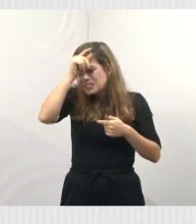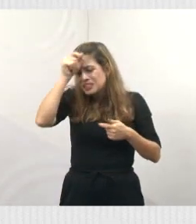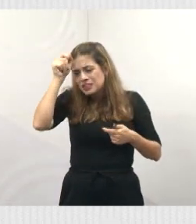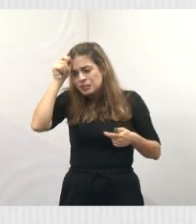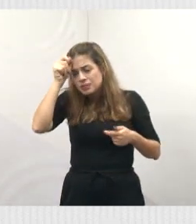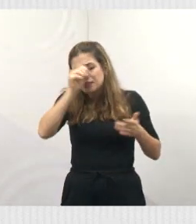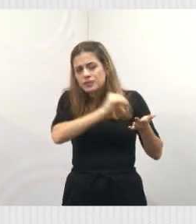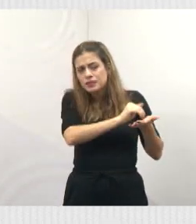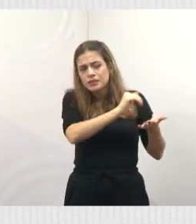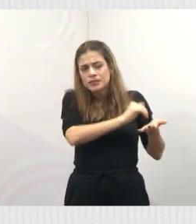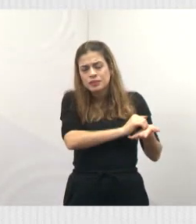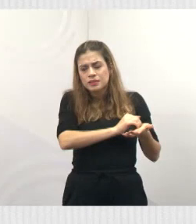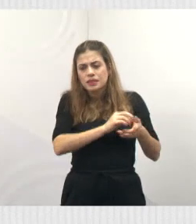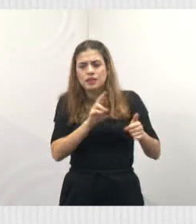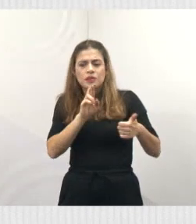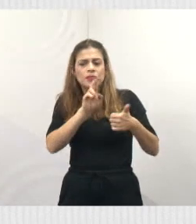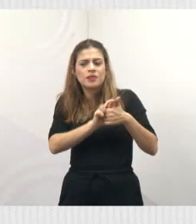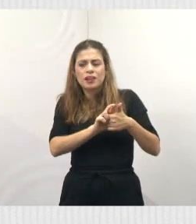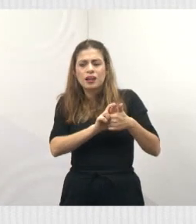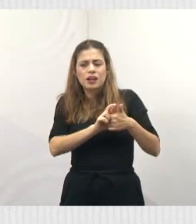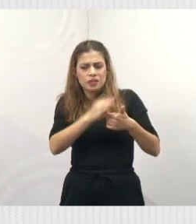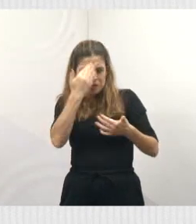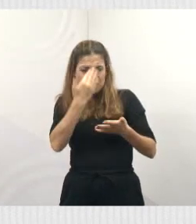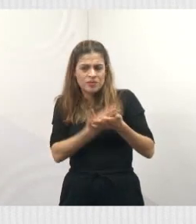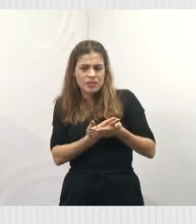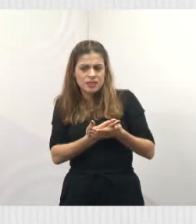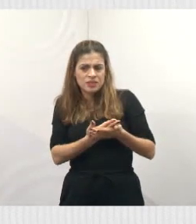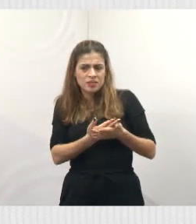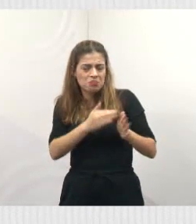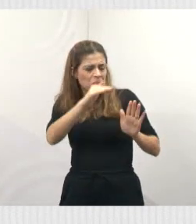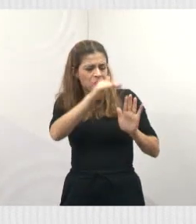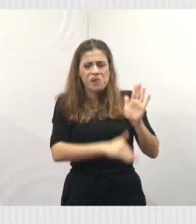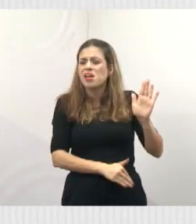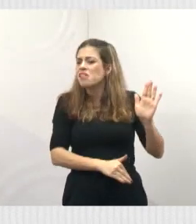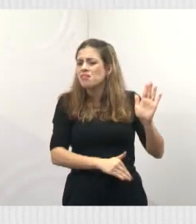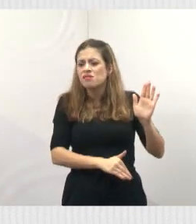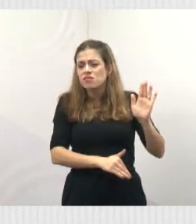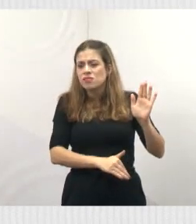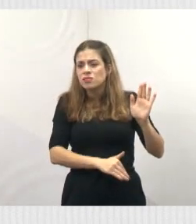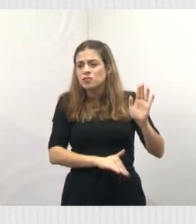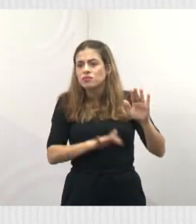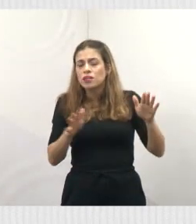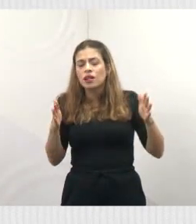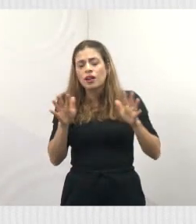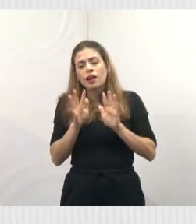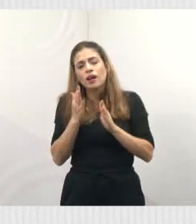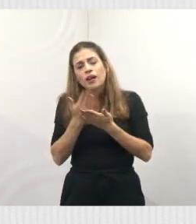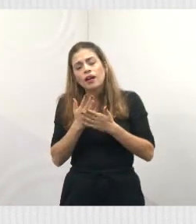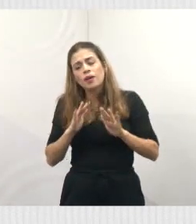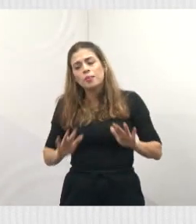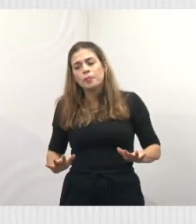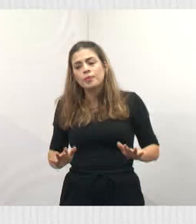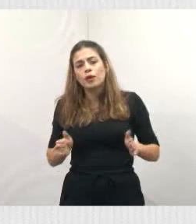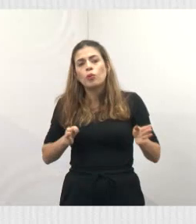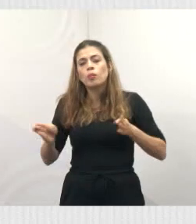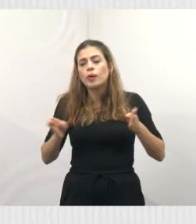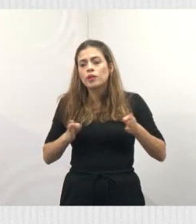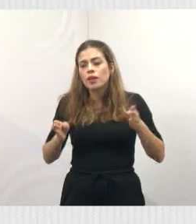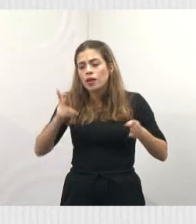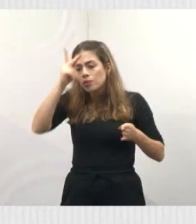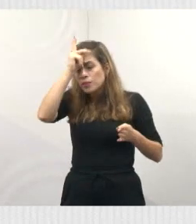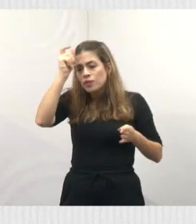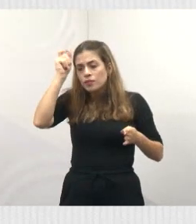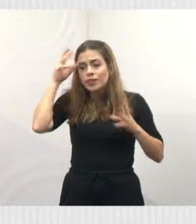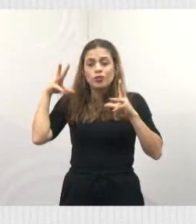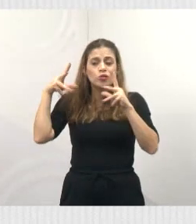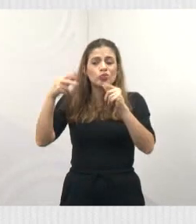ocupante de cargo de confiança, ele vai ser exonerado. E quando terminar o mandato, no dia 31 de dezembro, depois de 4 anos, todos serão exonerados. Então, o